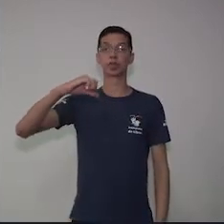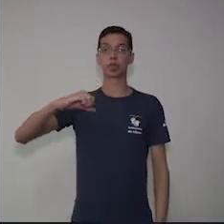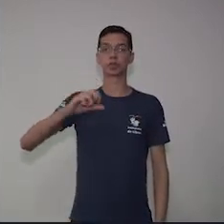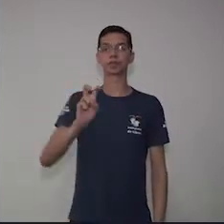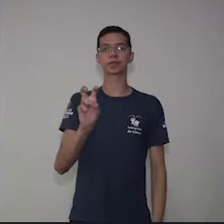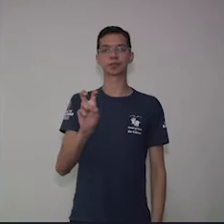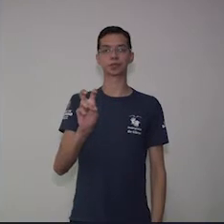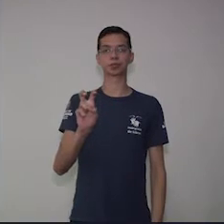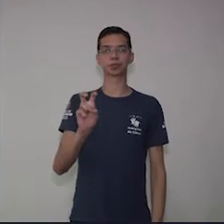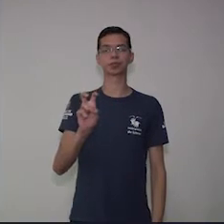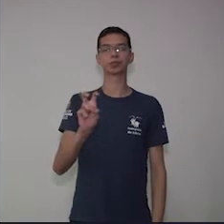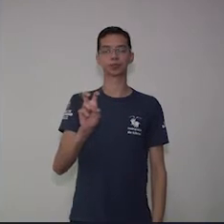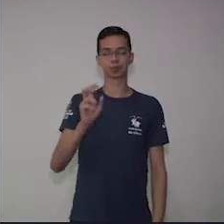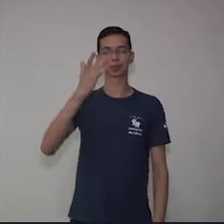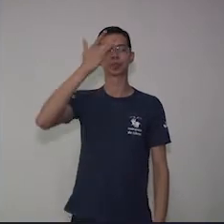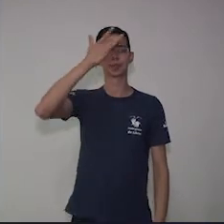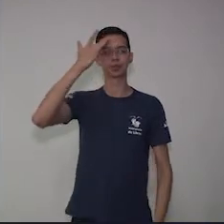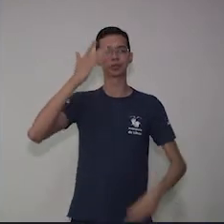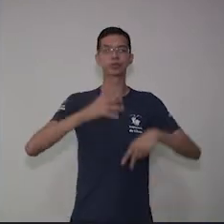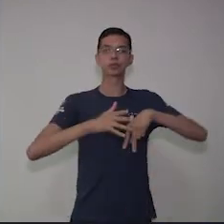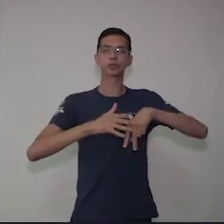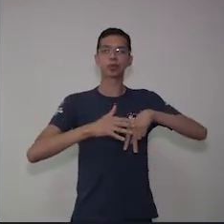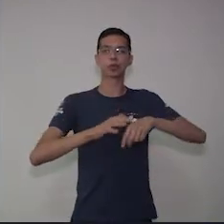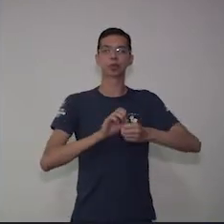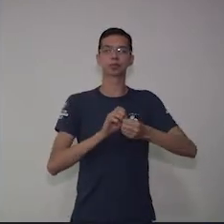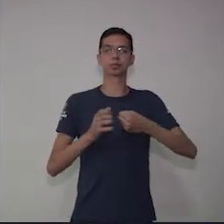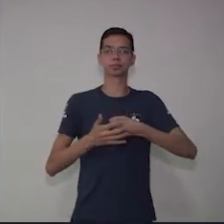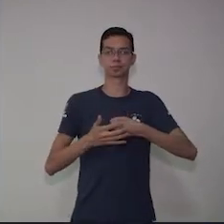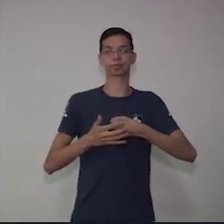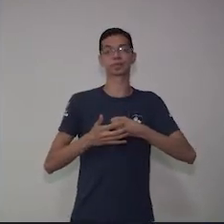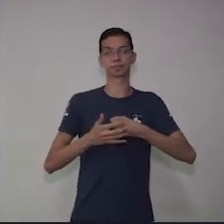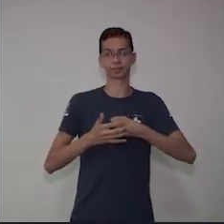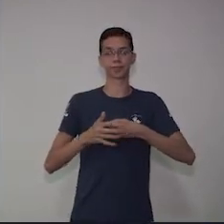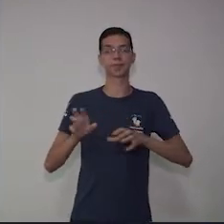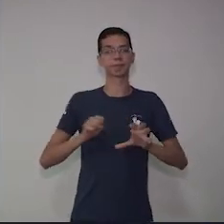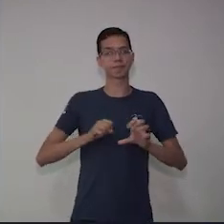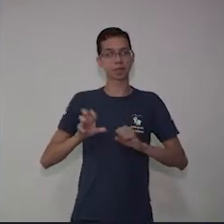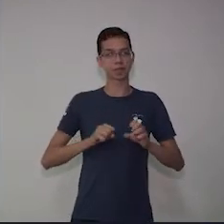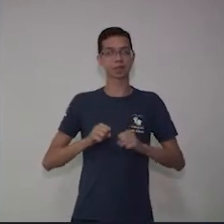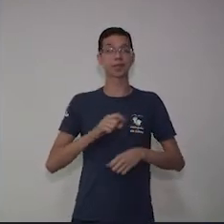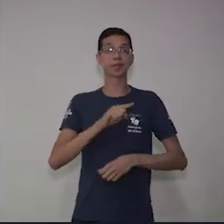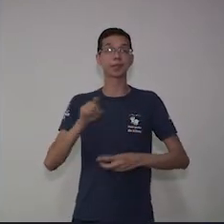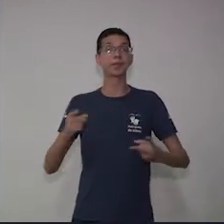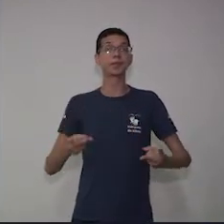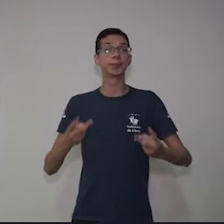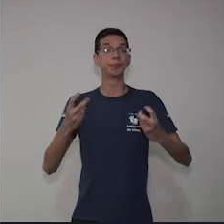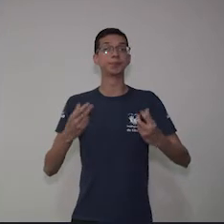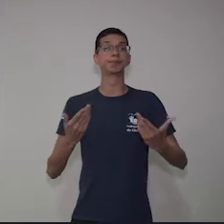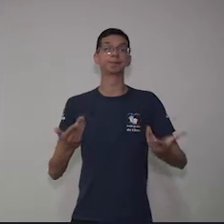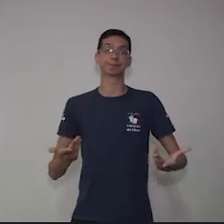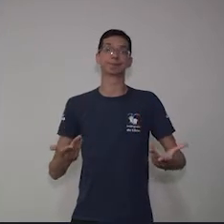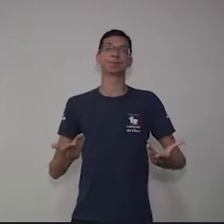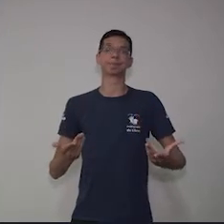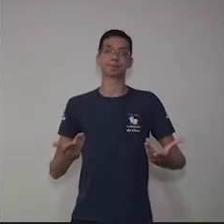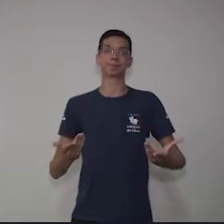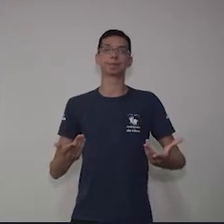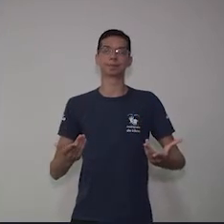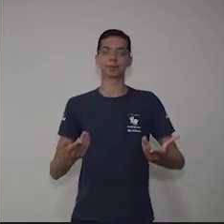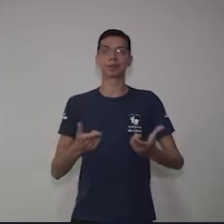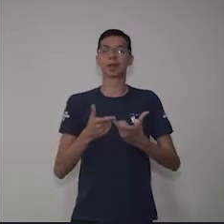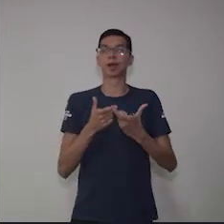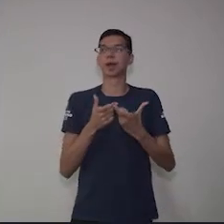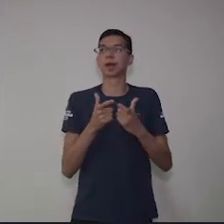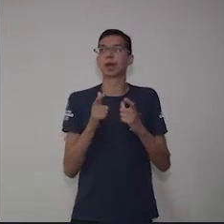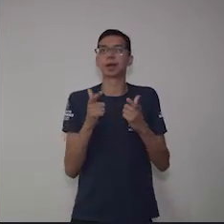19.995 casos notificados, né? Então, para se ter uma ideia, como há um aumento grande do